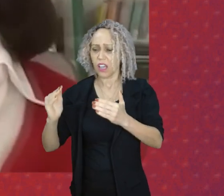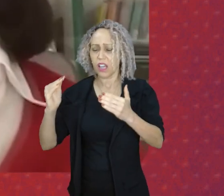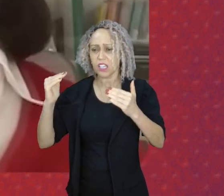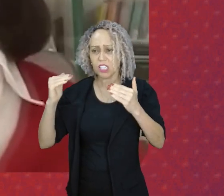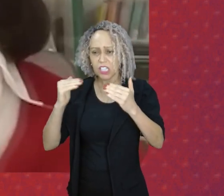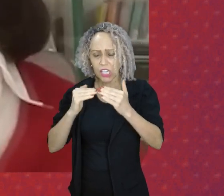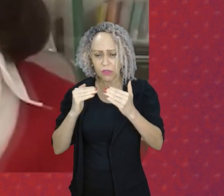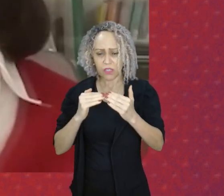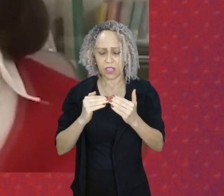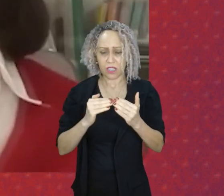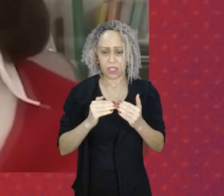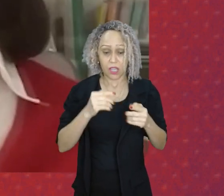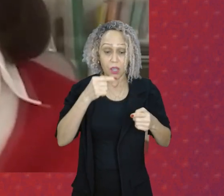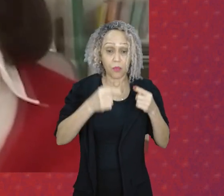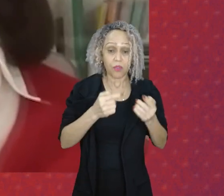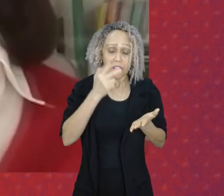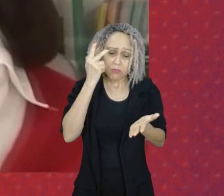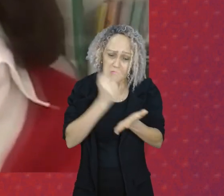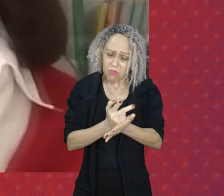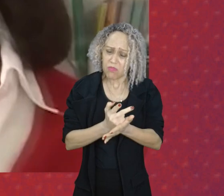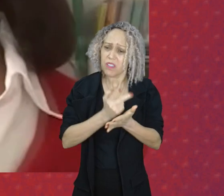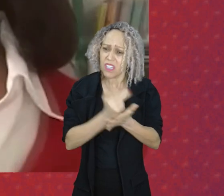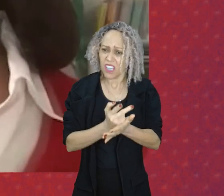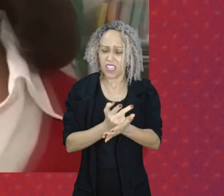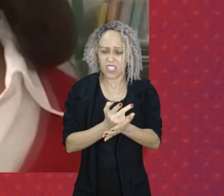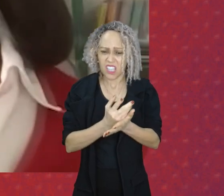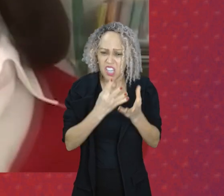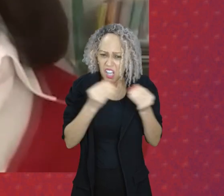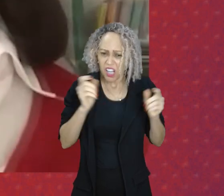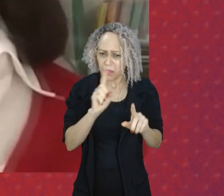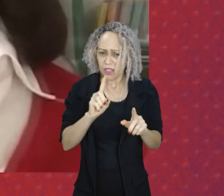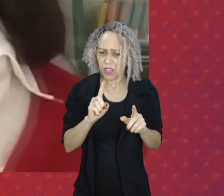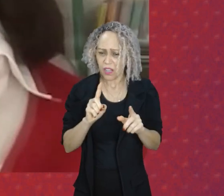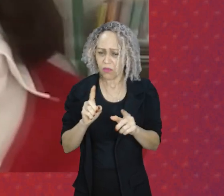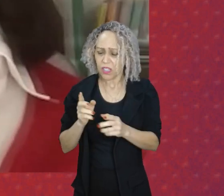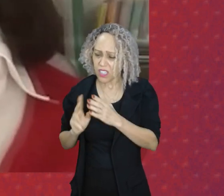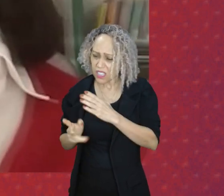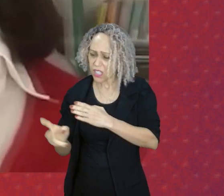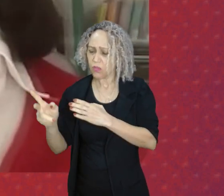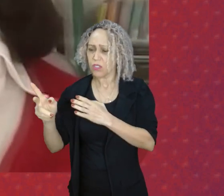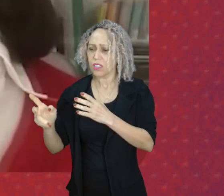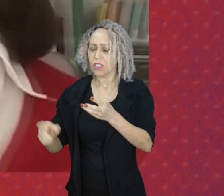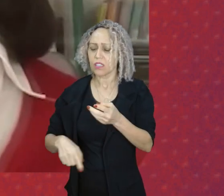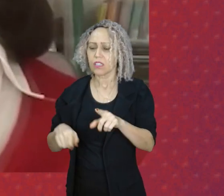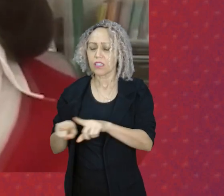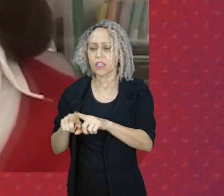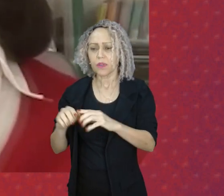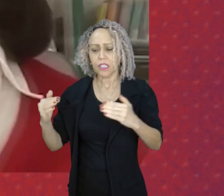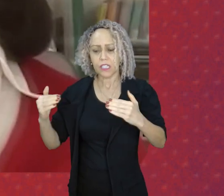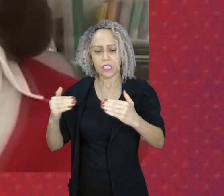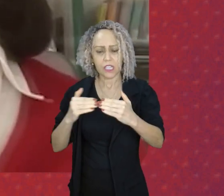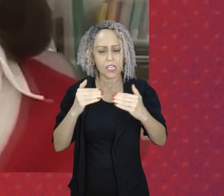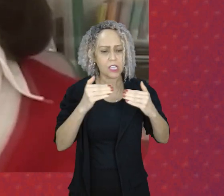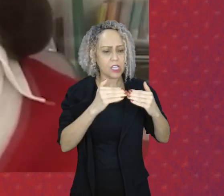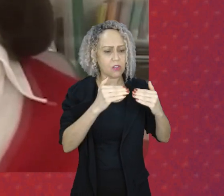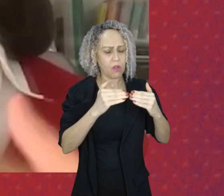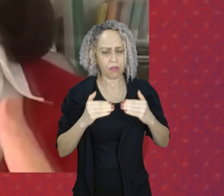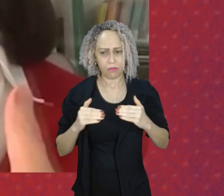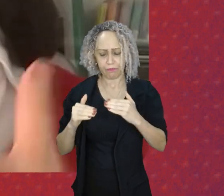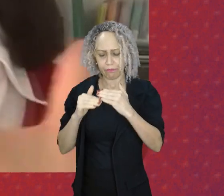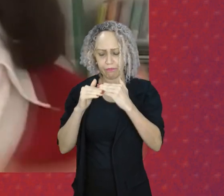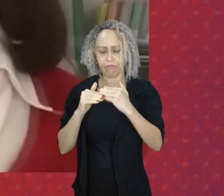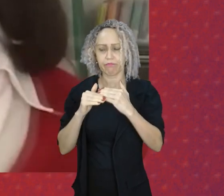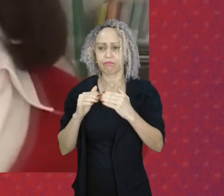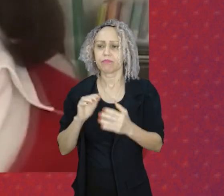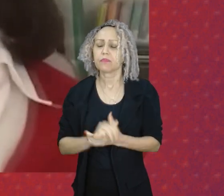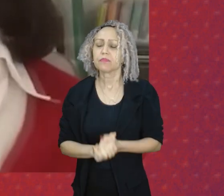na Constituição, na perspectiva da justiça social e dos princípios que nosso